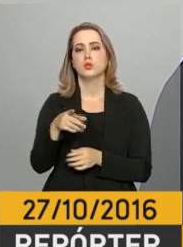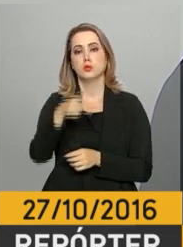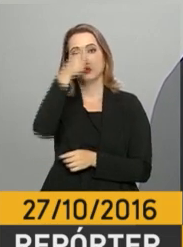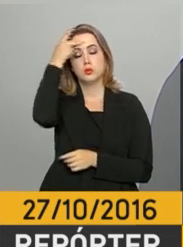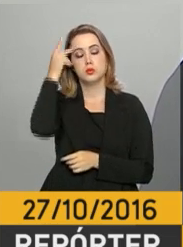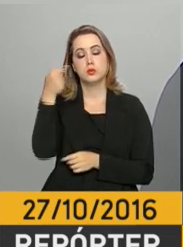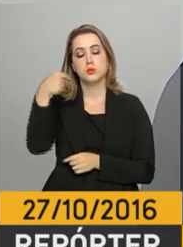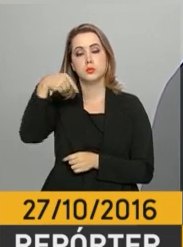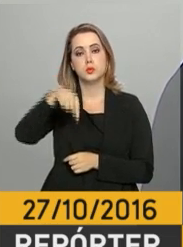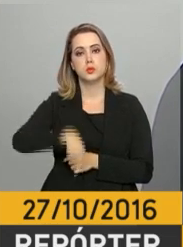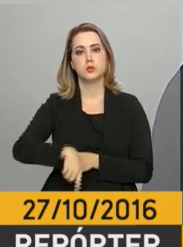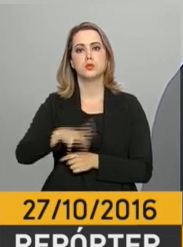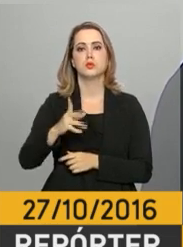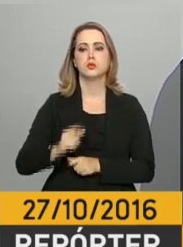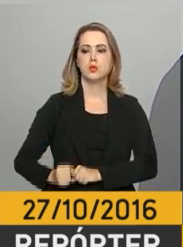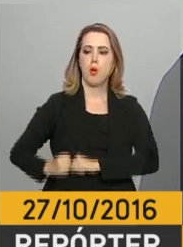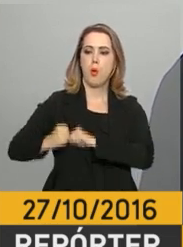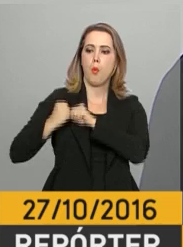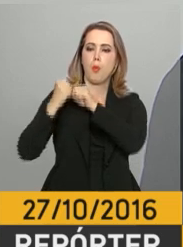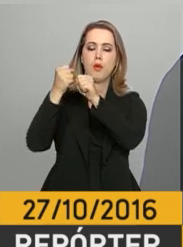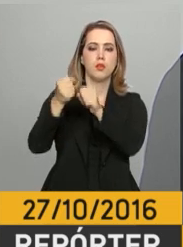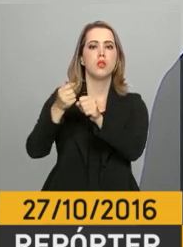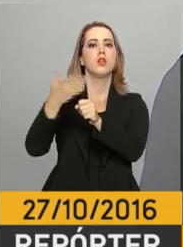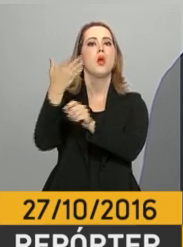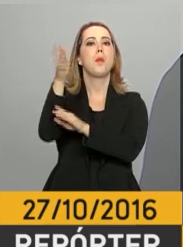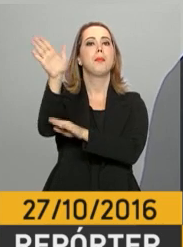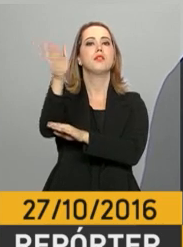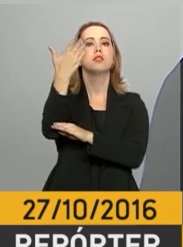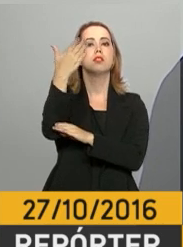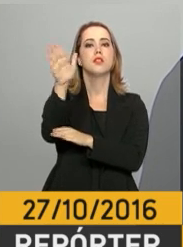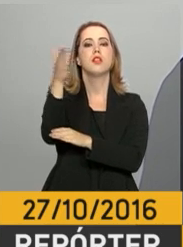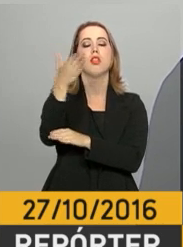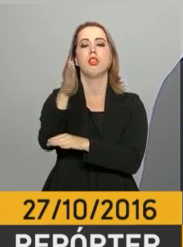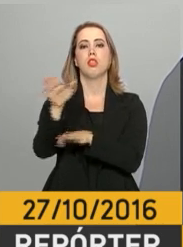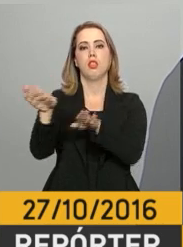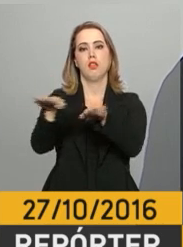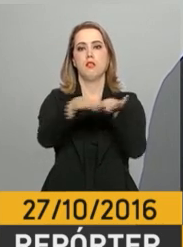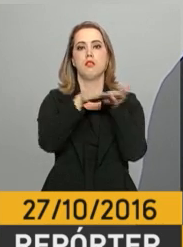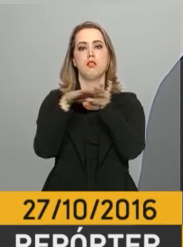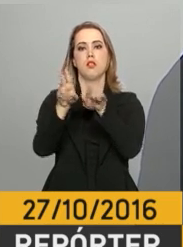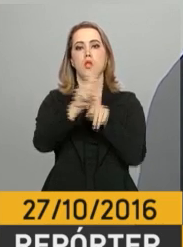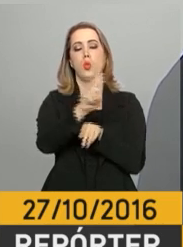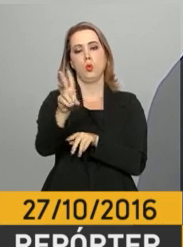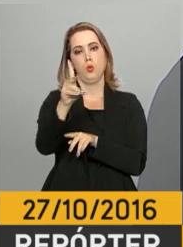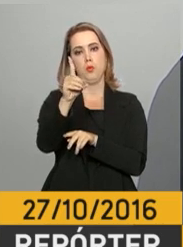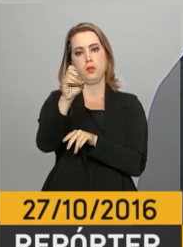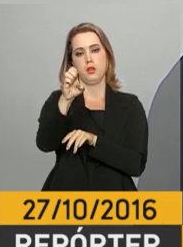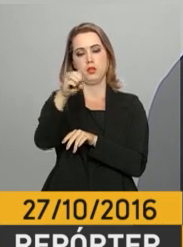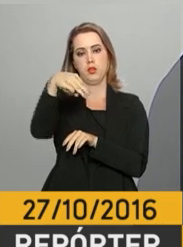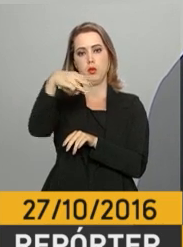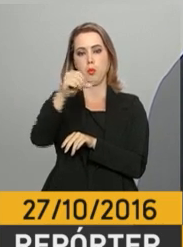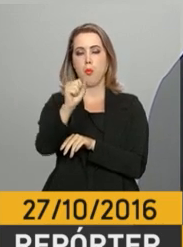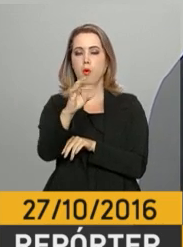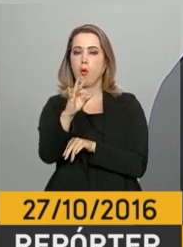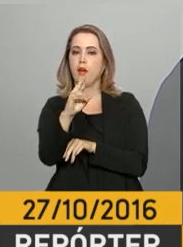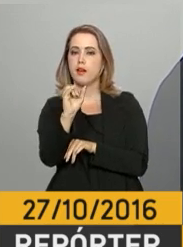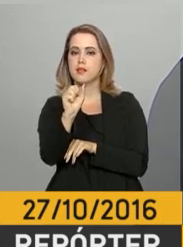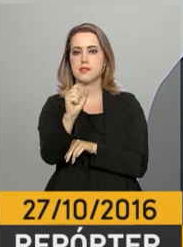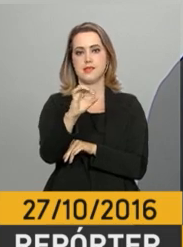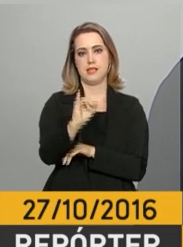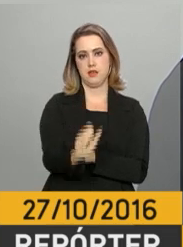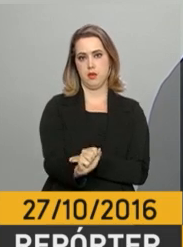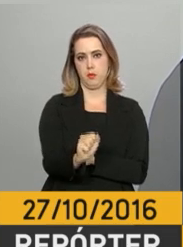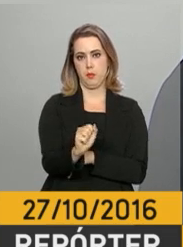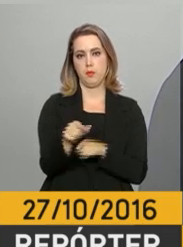empunhador da bandeira da democracia e é interessante como nós outros da área jurídica nós